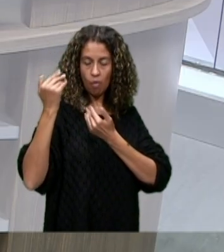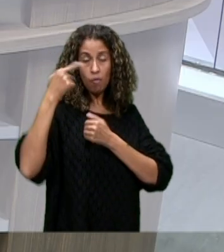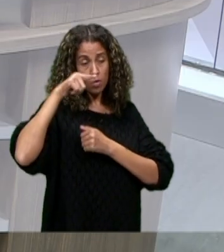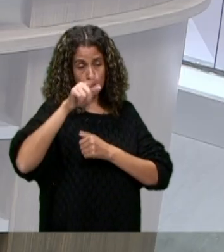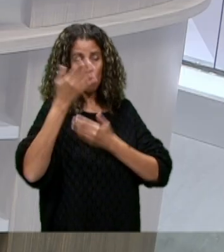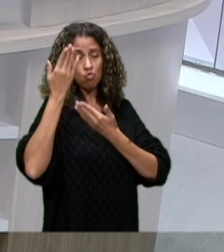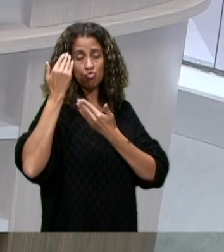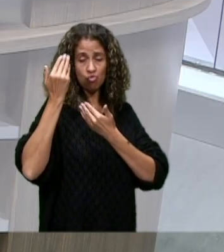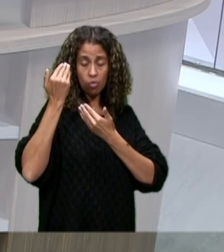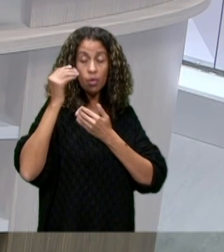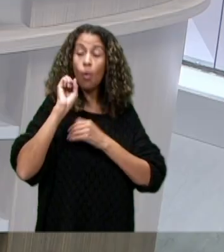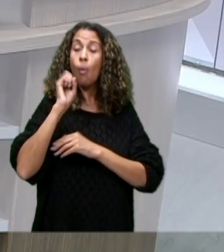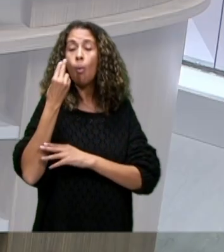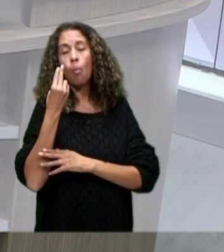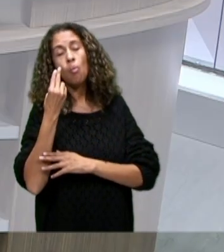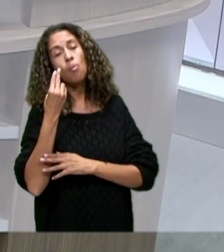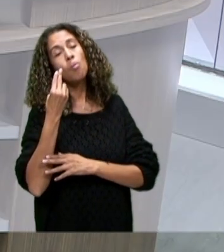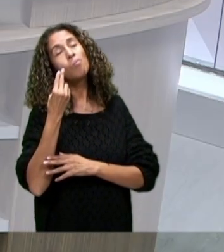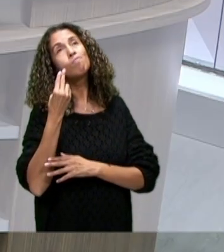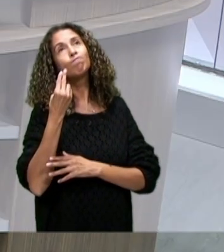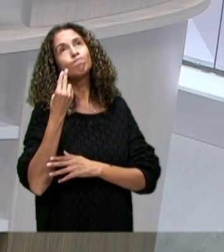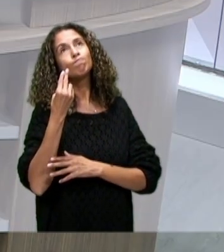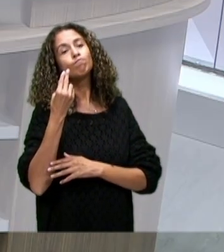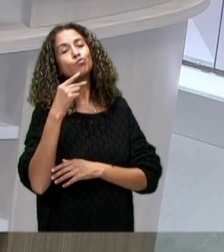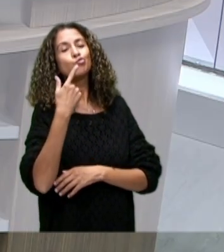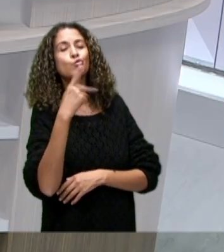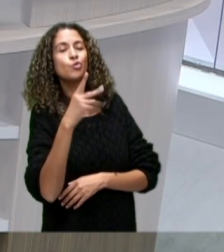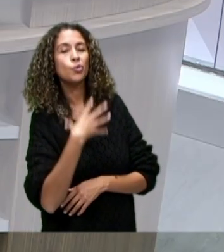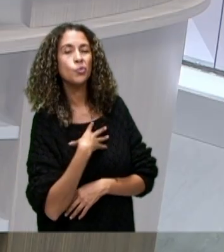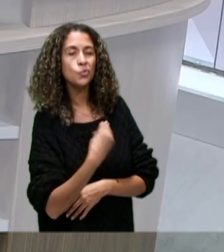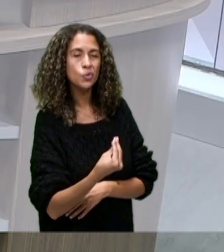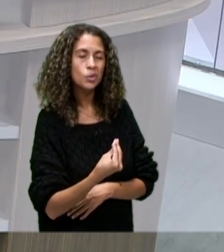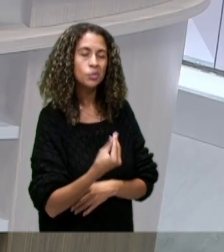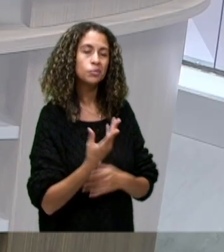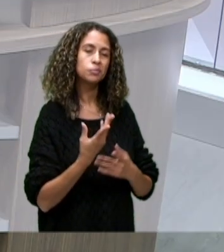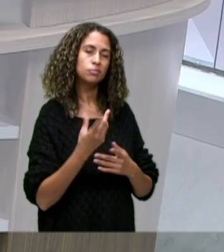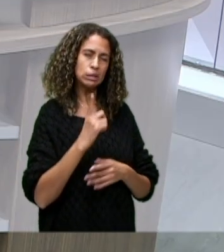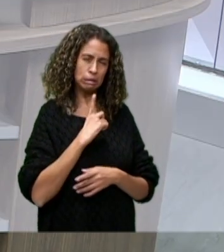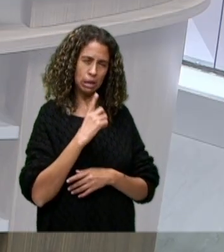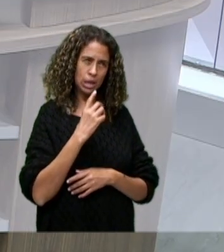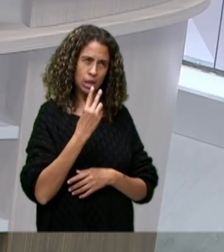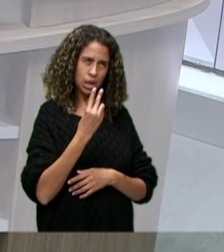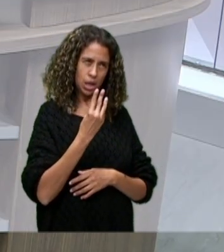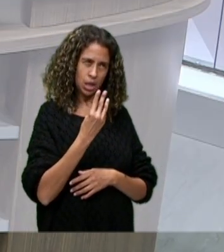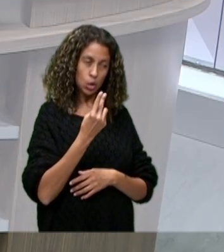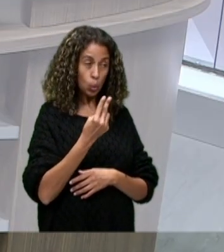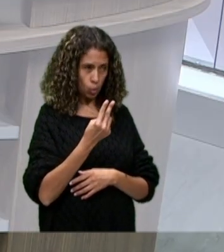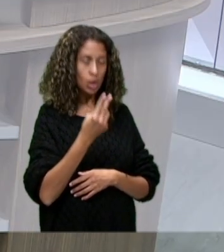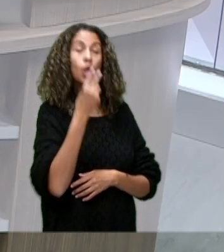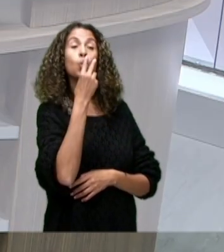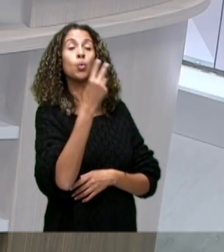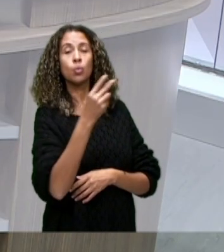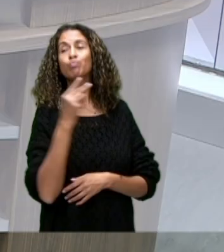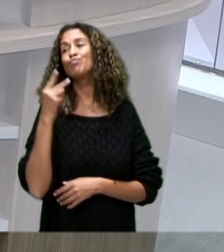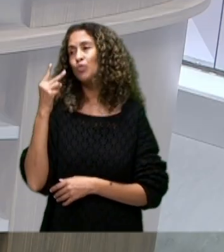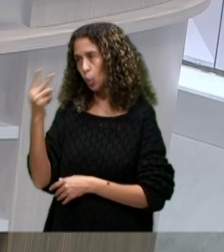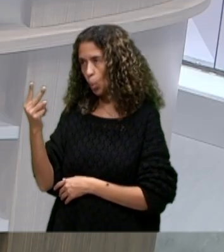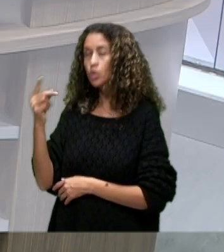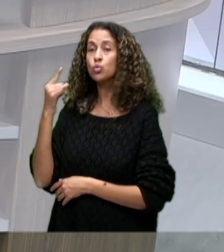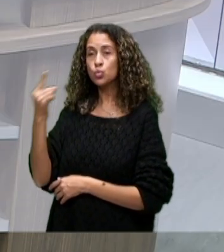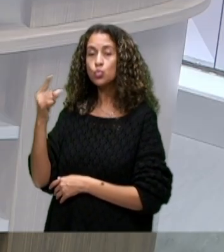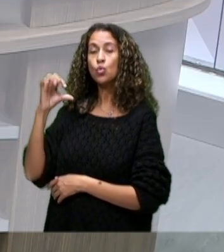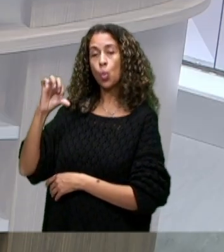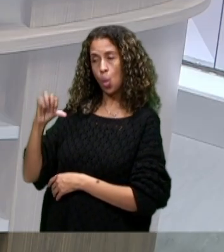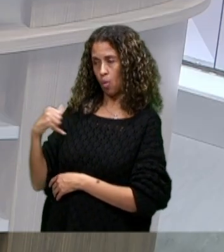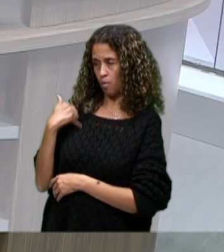adolescência ou dos teus filhos? Você tem 3? Dois. Um de 19 e outro fez